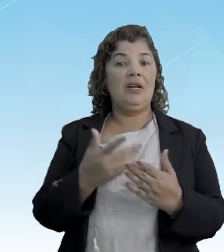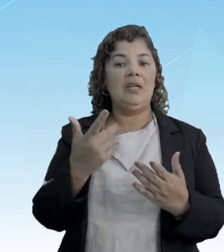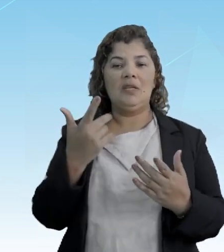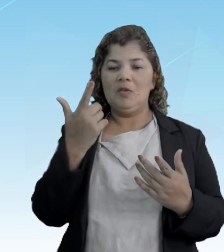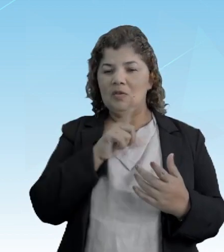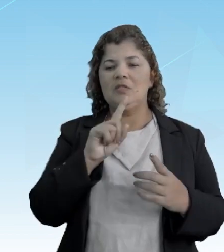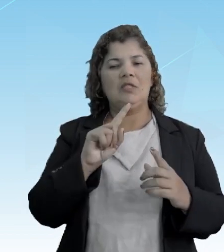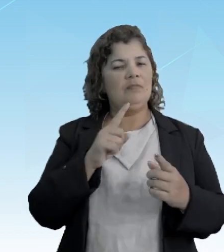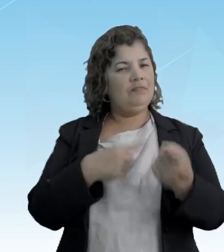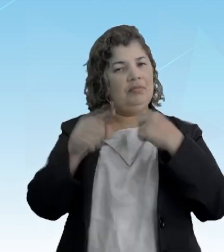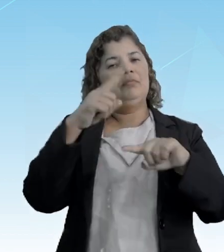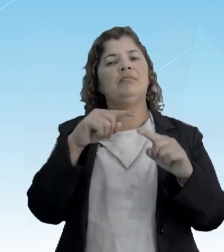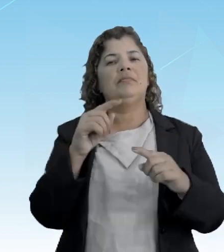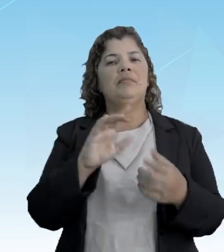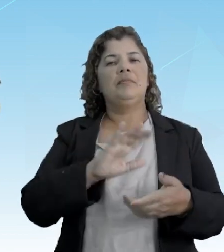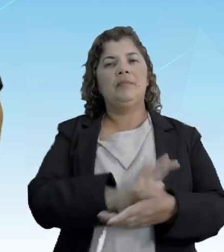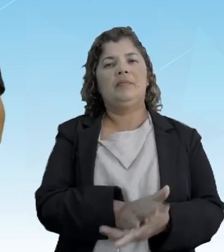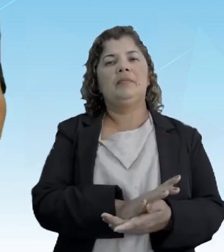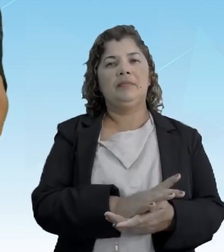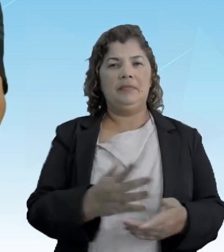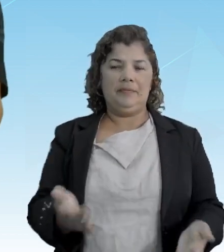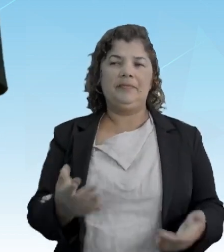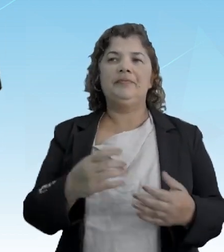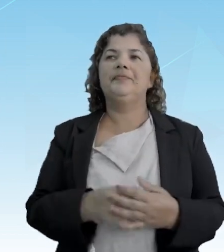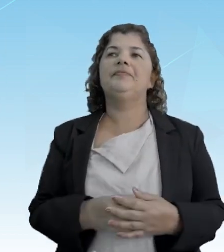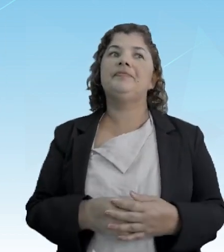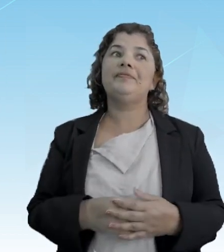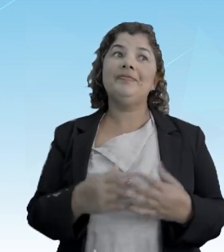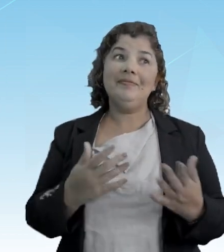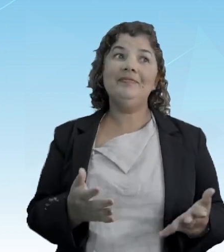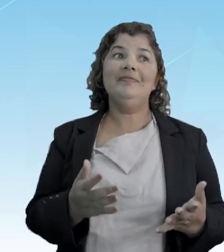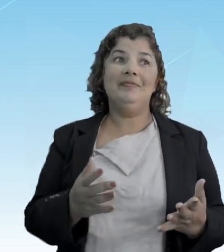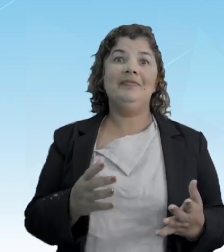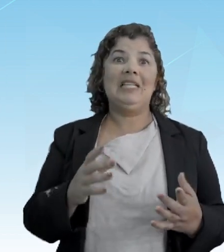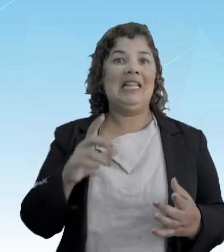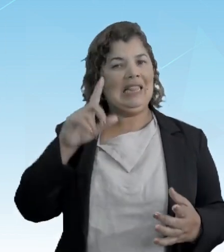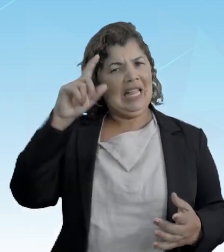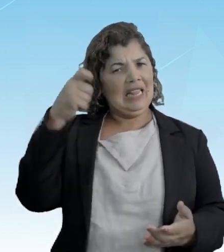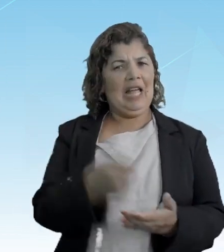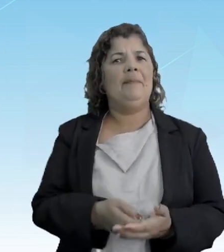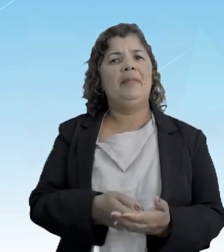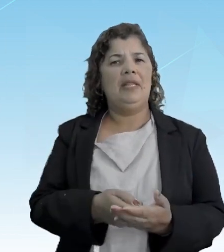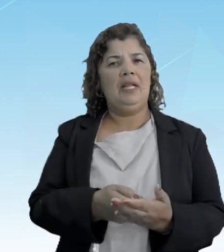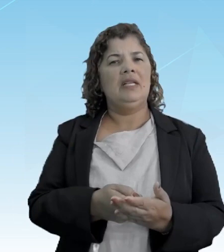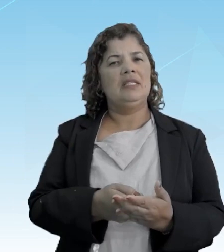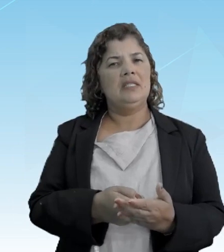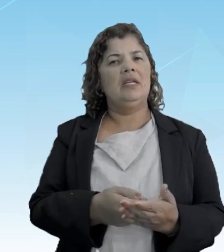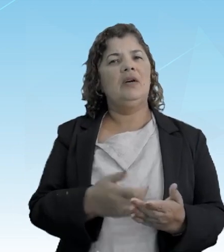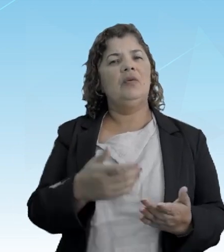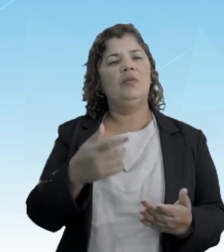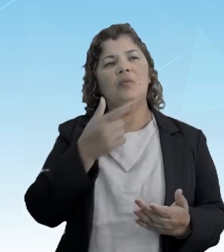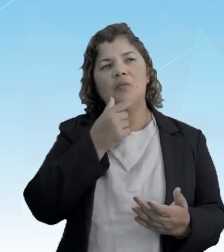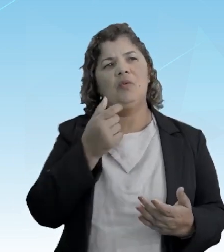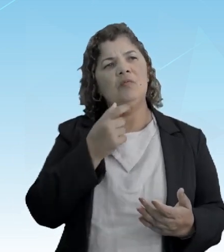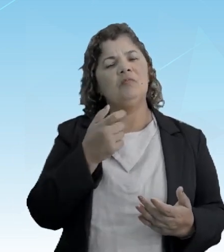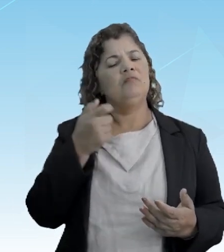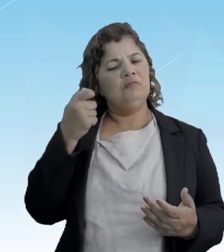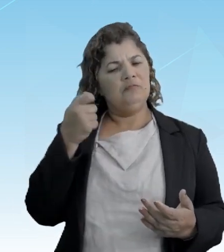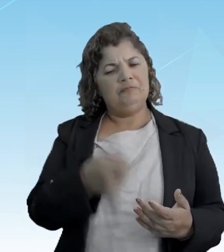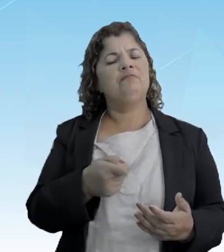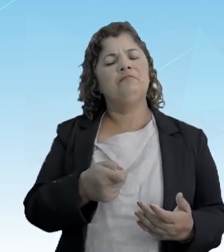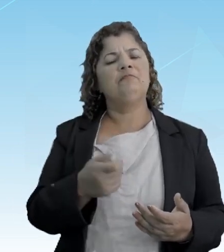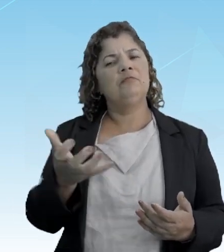superar preconceitos. Exatamente. Isso tem a ver com essa determinação, não é? A determinação de João foi que fez com